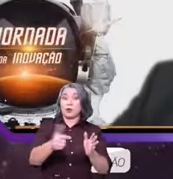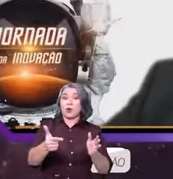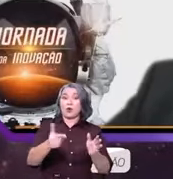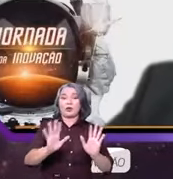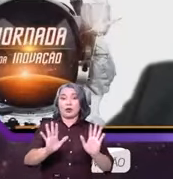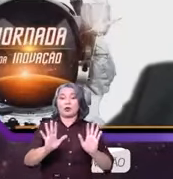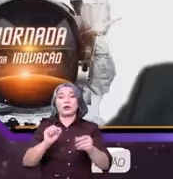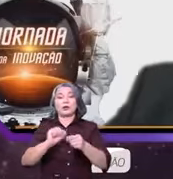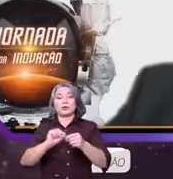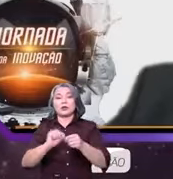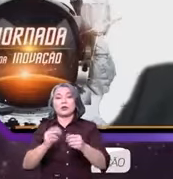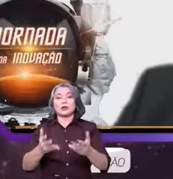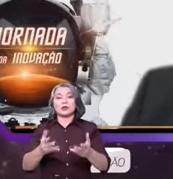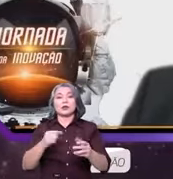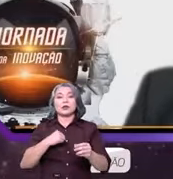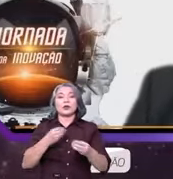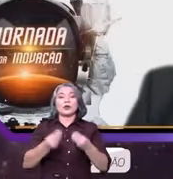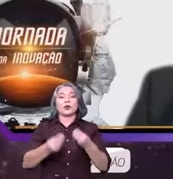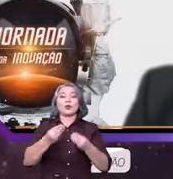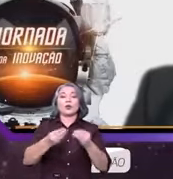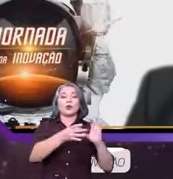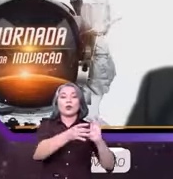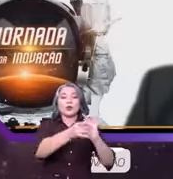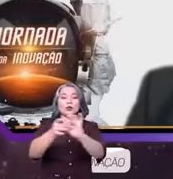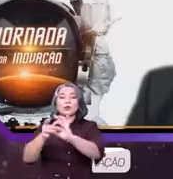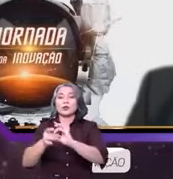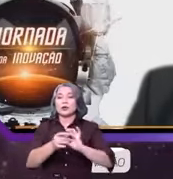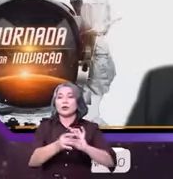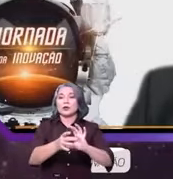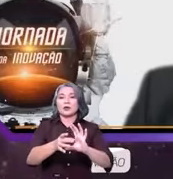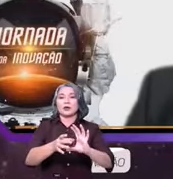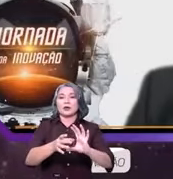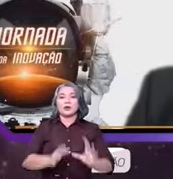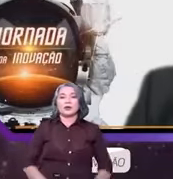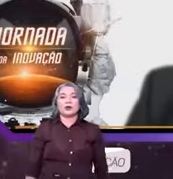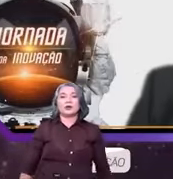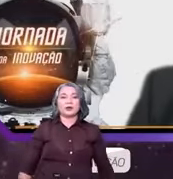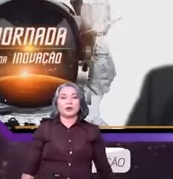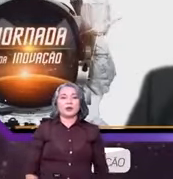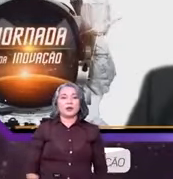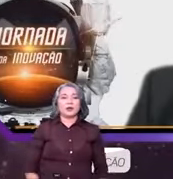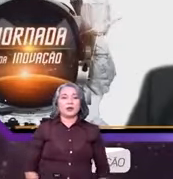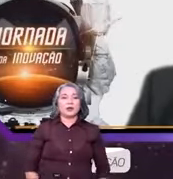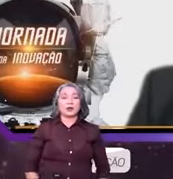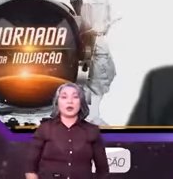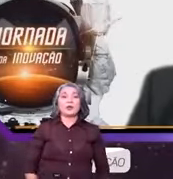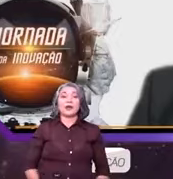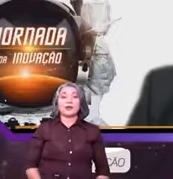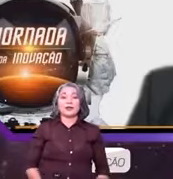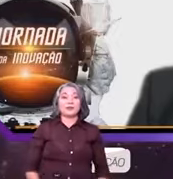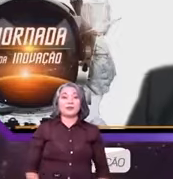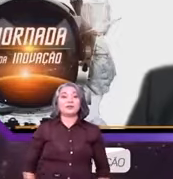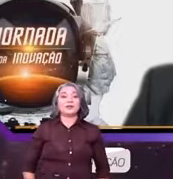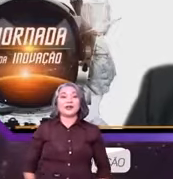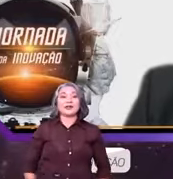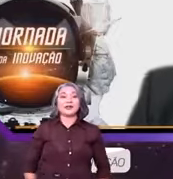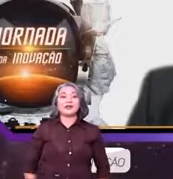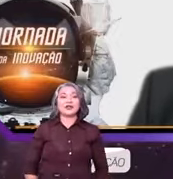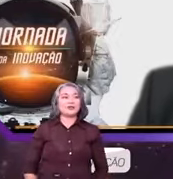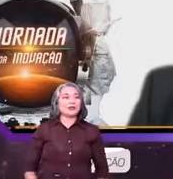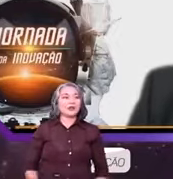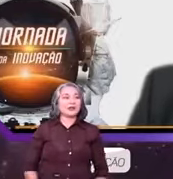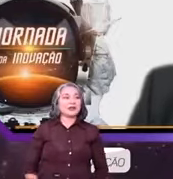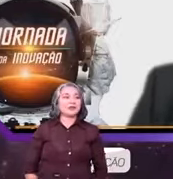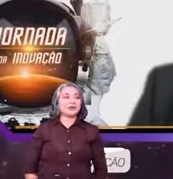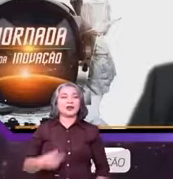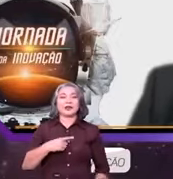criar mais algum, quero contextualizar se tem mais algum questionamento, porque eu tenho mais